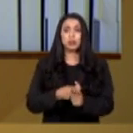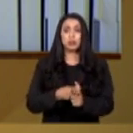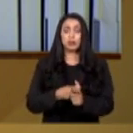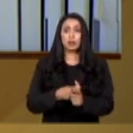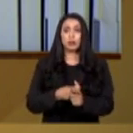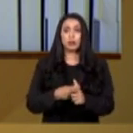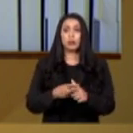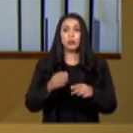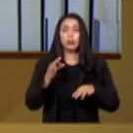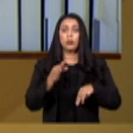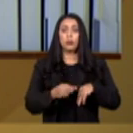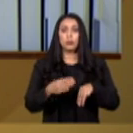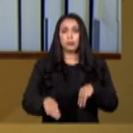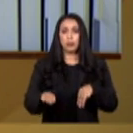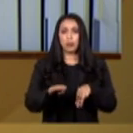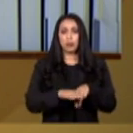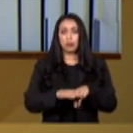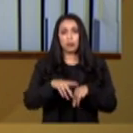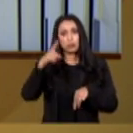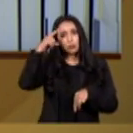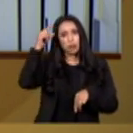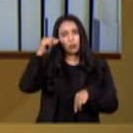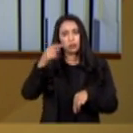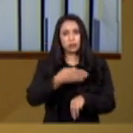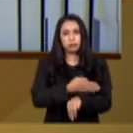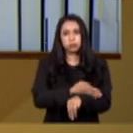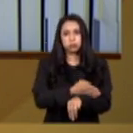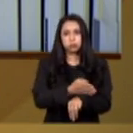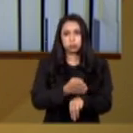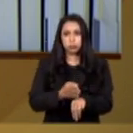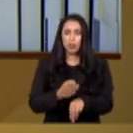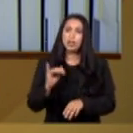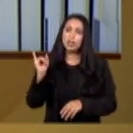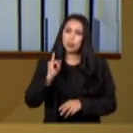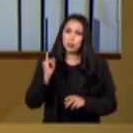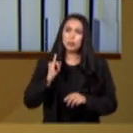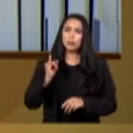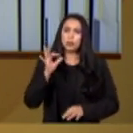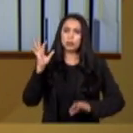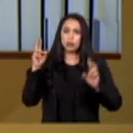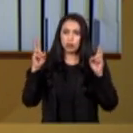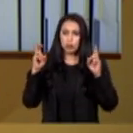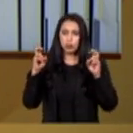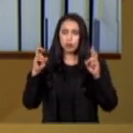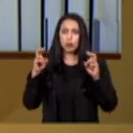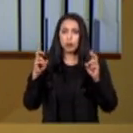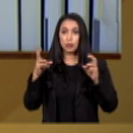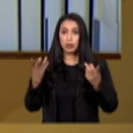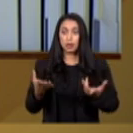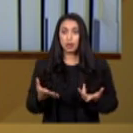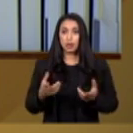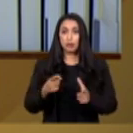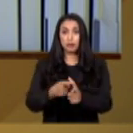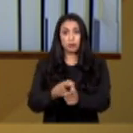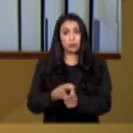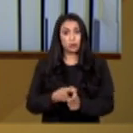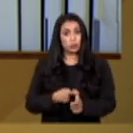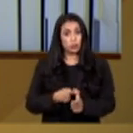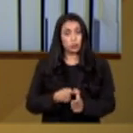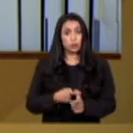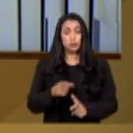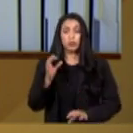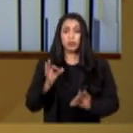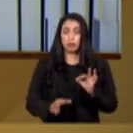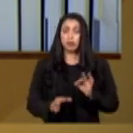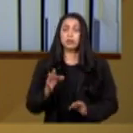ministro luís roberto barroso diante dos resultados a hora e da relevância do tema e o então suspender